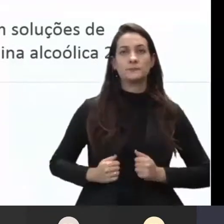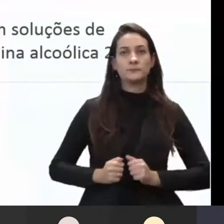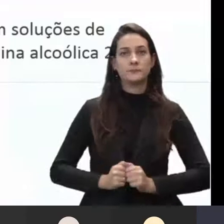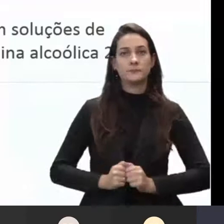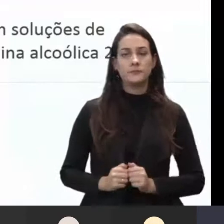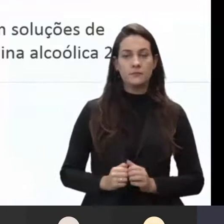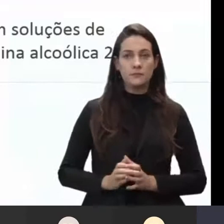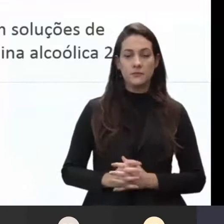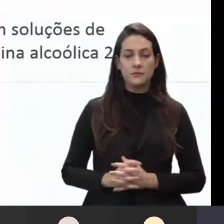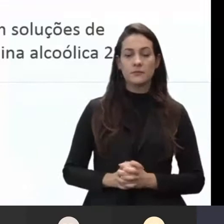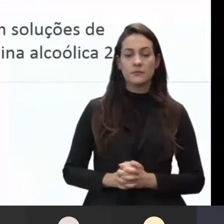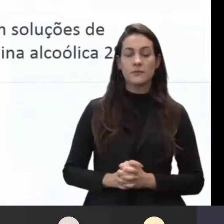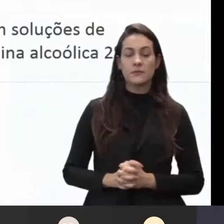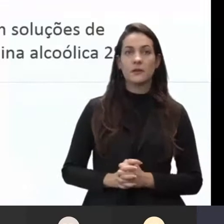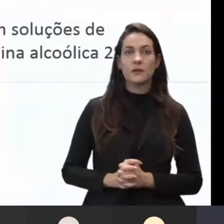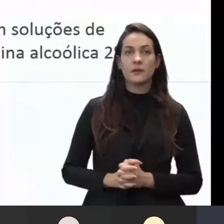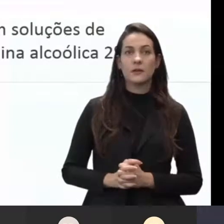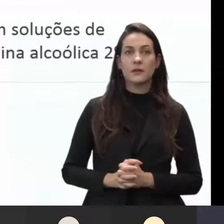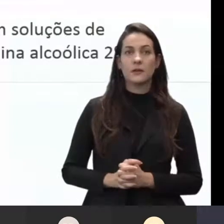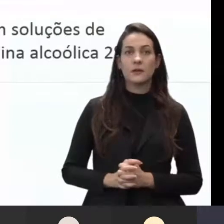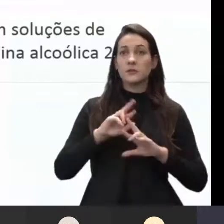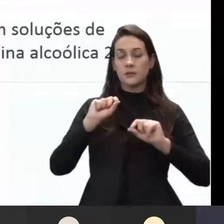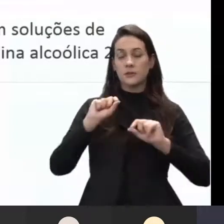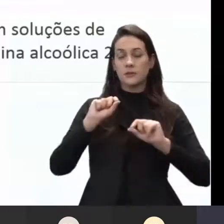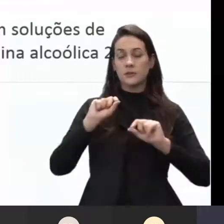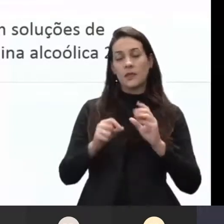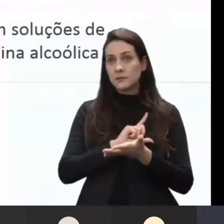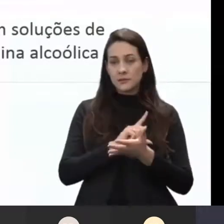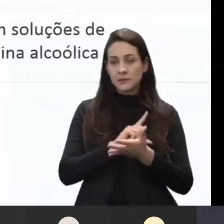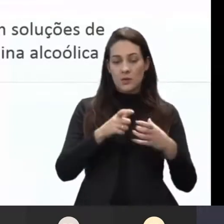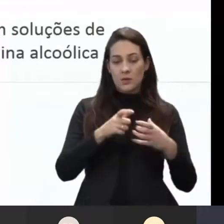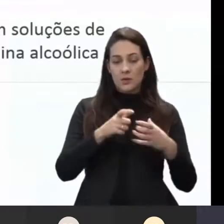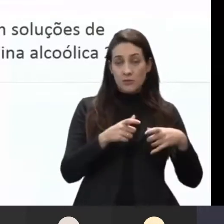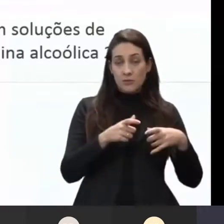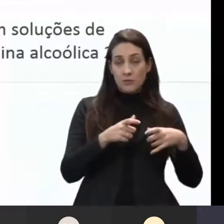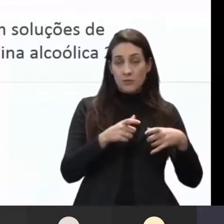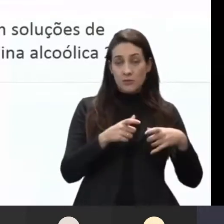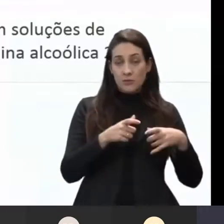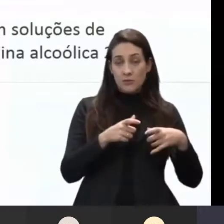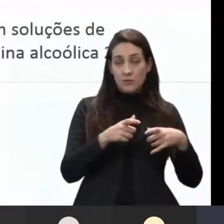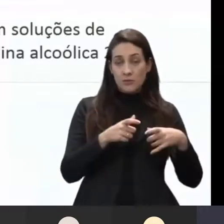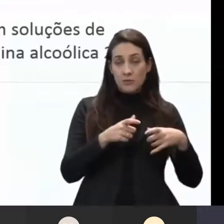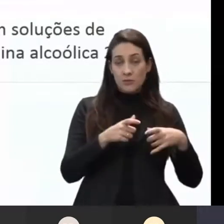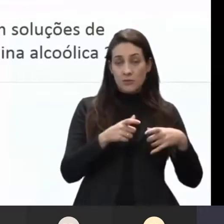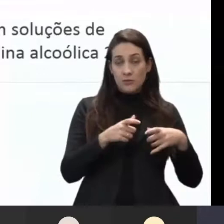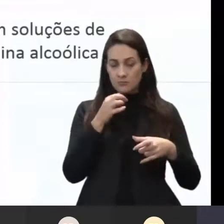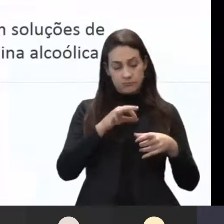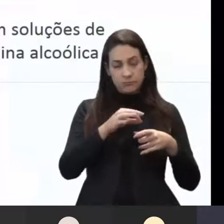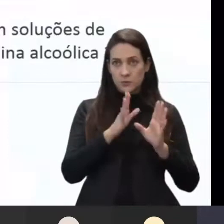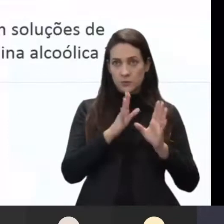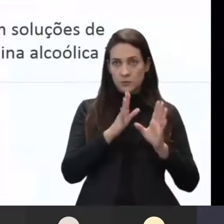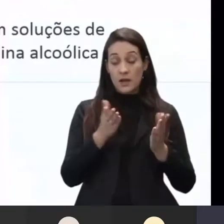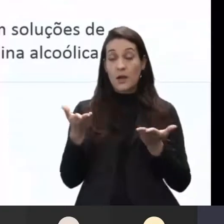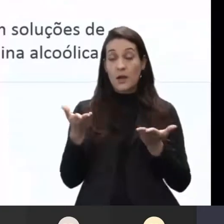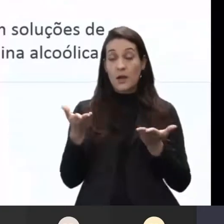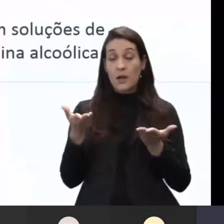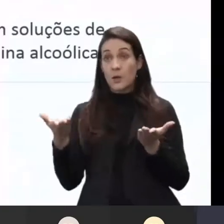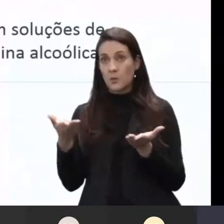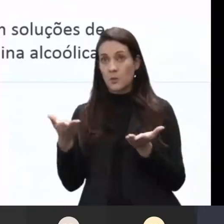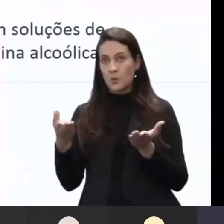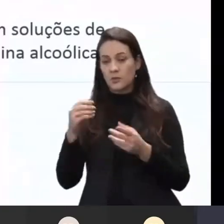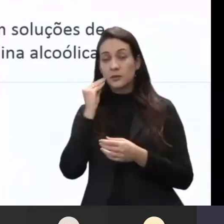no antibiograma, você tem o disco de antibiótico, ele está pronto. Aqui no Testando Produtos